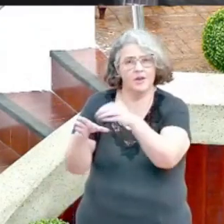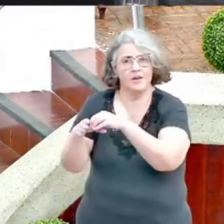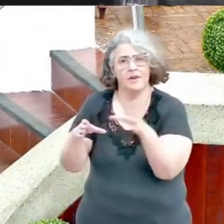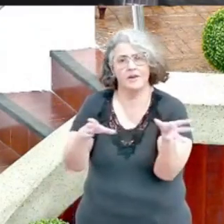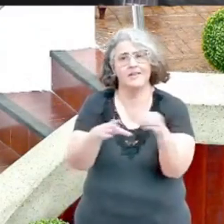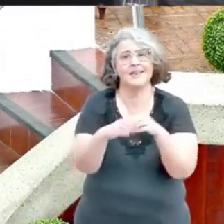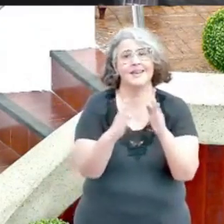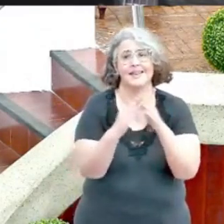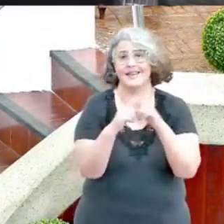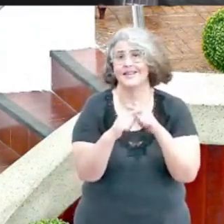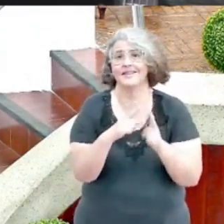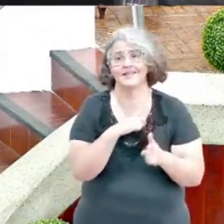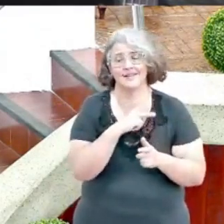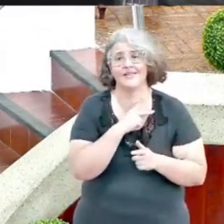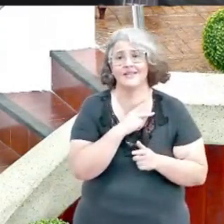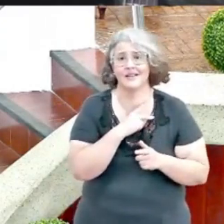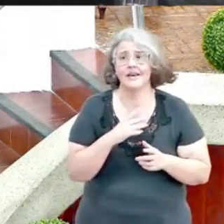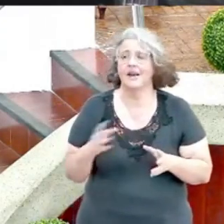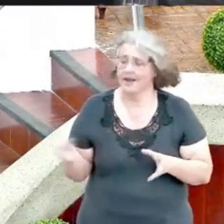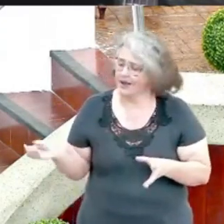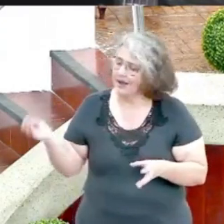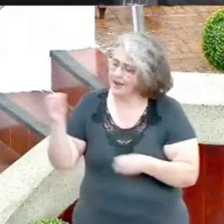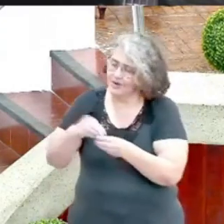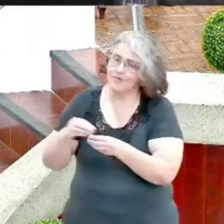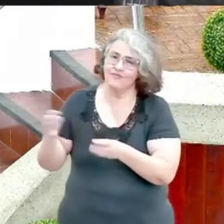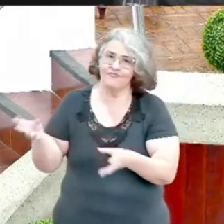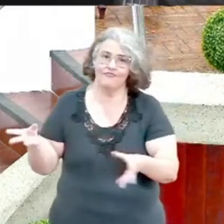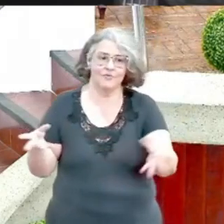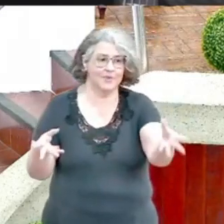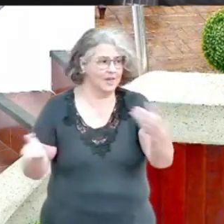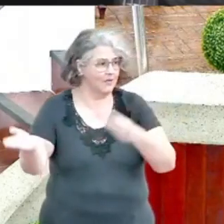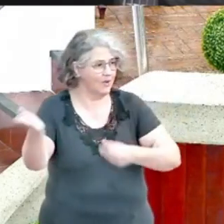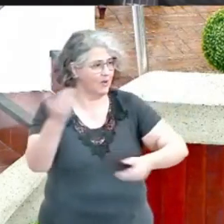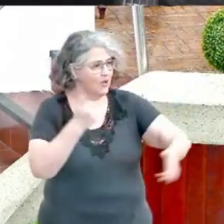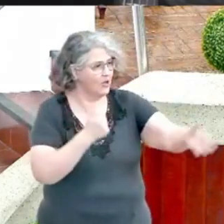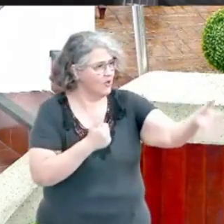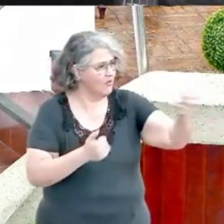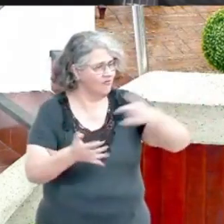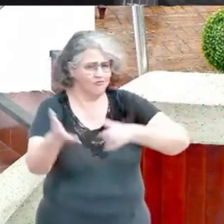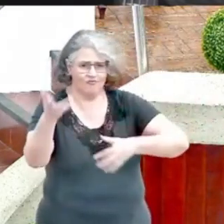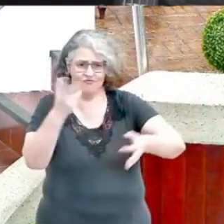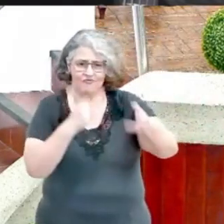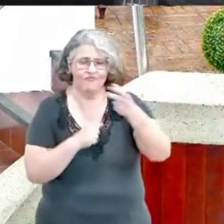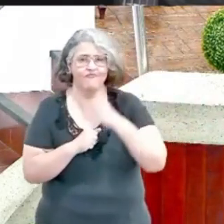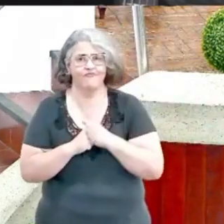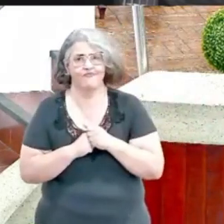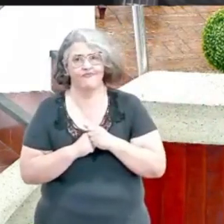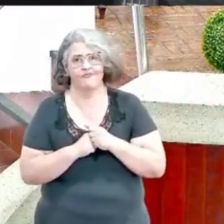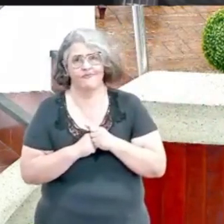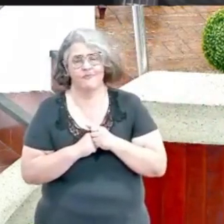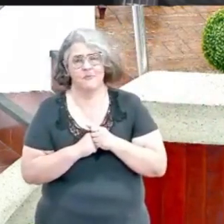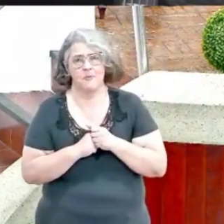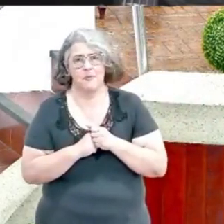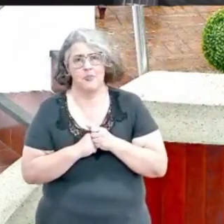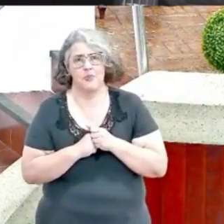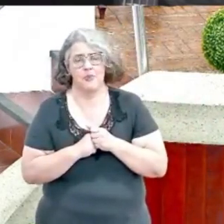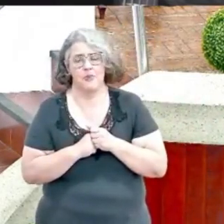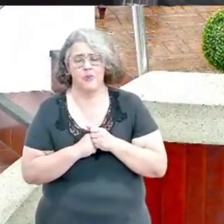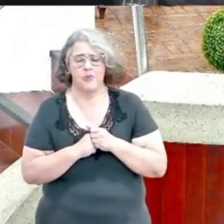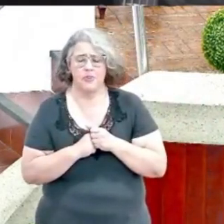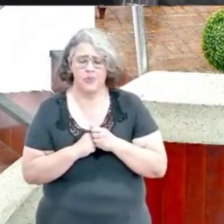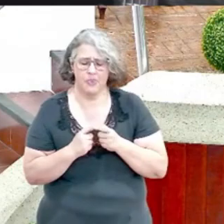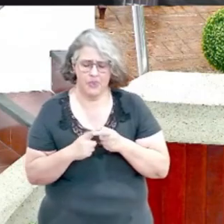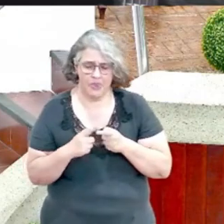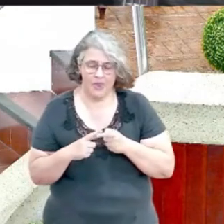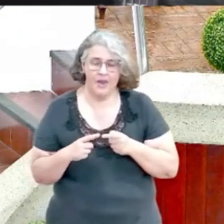próprio Deus acrescenta à nossa igreja. Existe uma delícia em desfrutar da comunidade daqueles